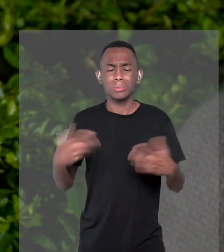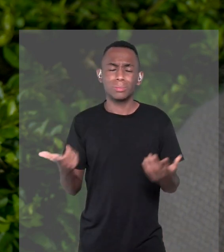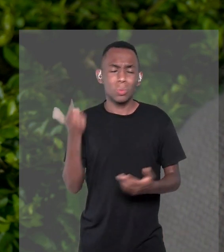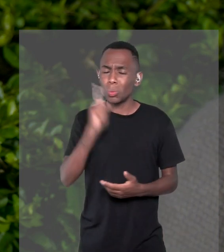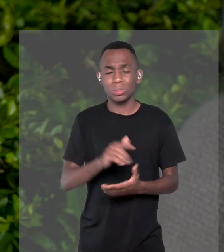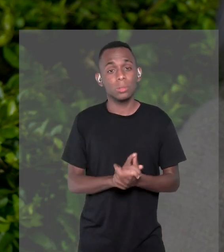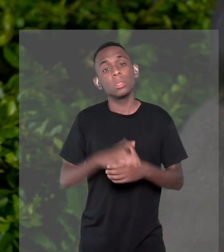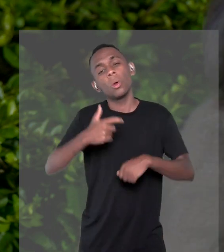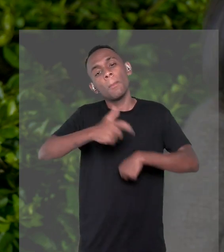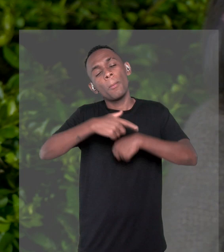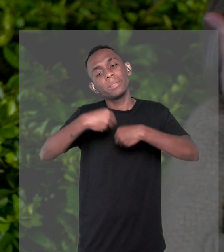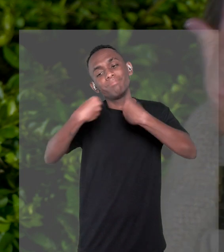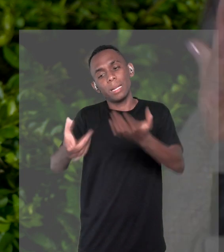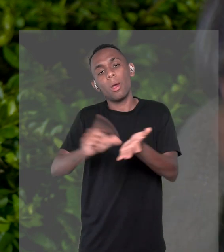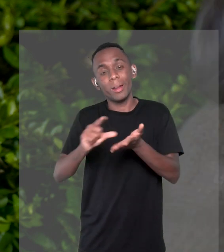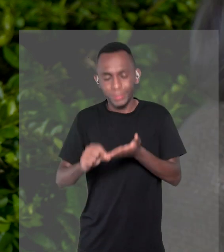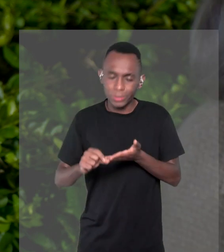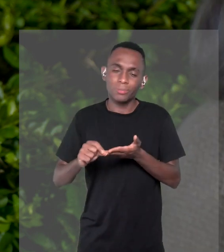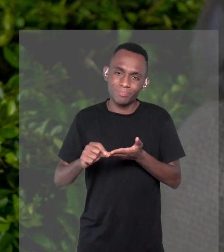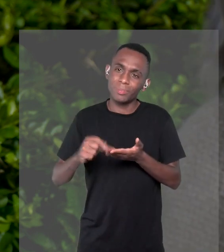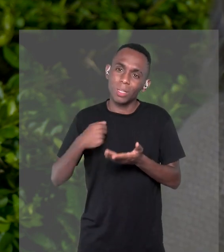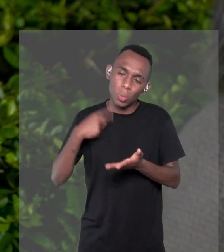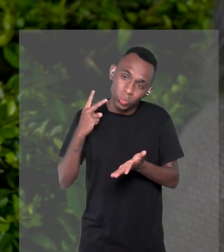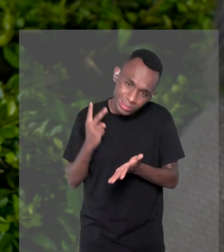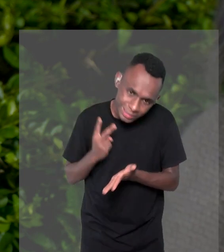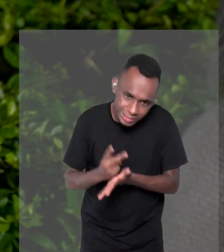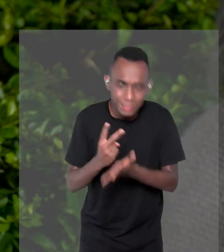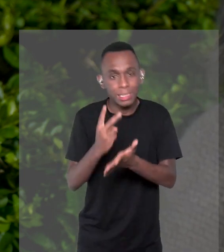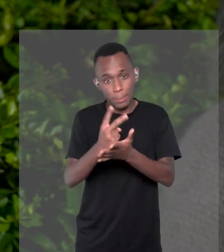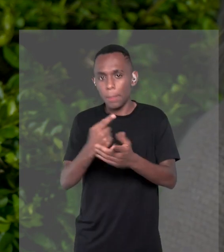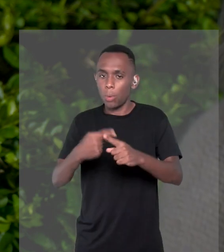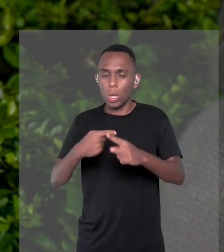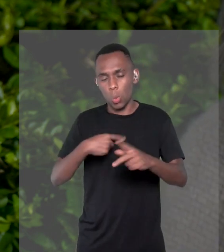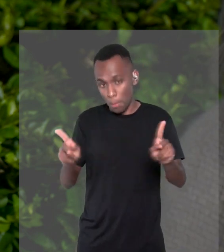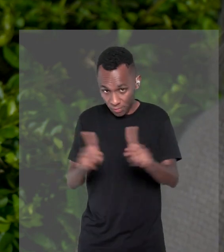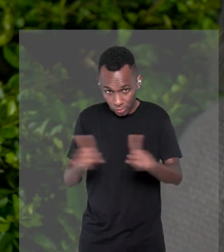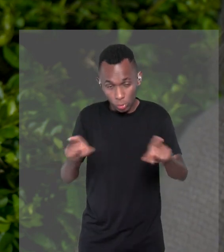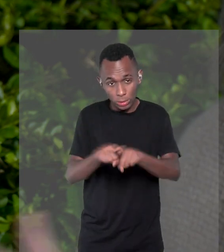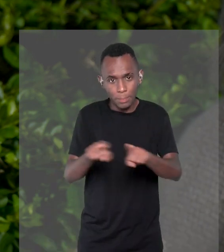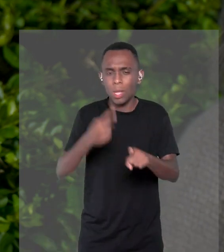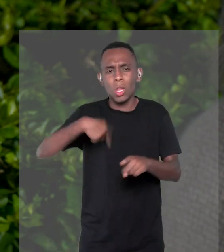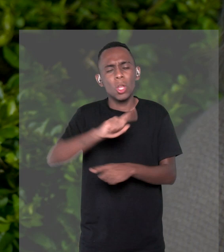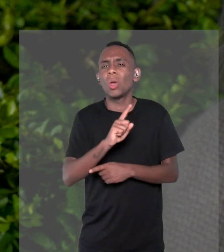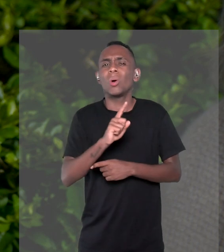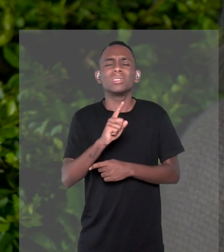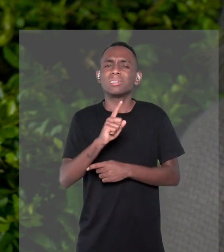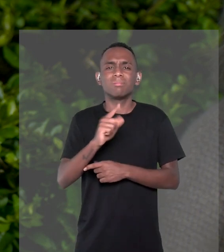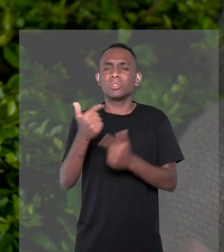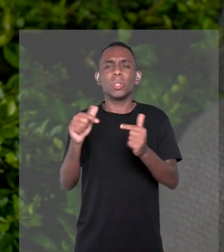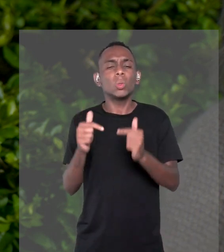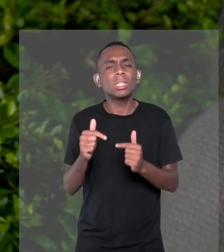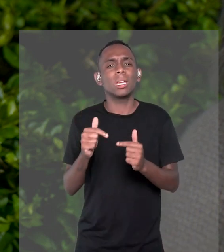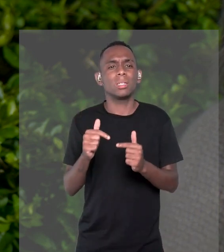de uma ditadura. E eu não consigo nem entender, não é não aceitar, é não entender. Então, quando era para entregar o